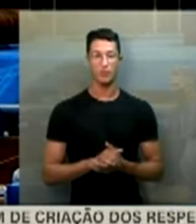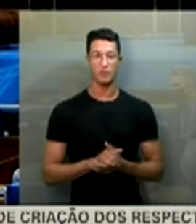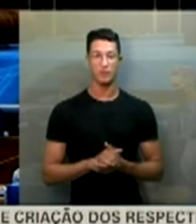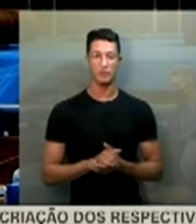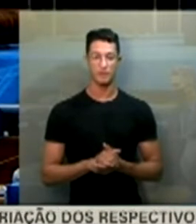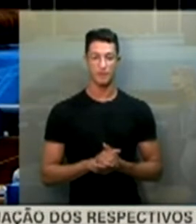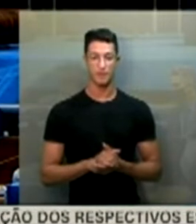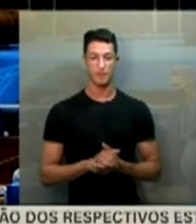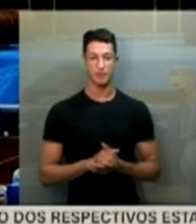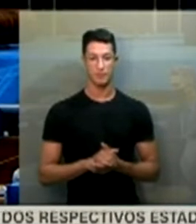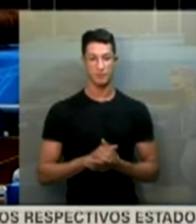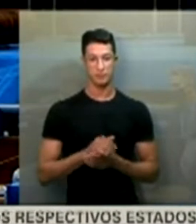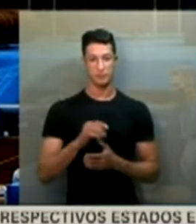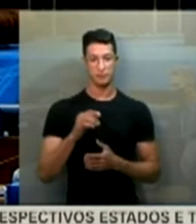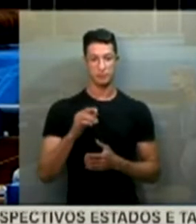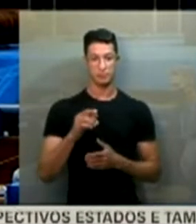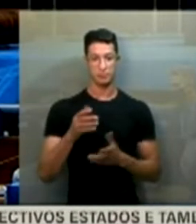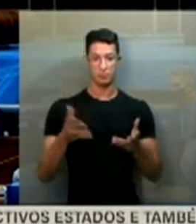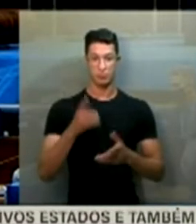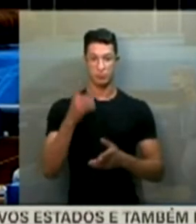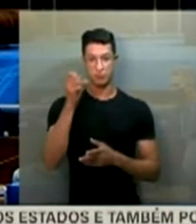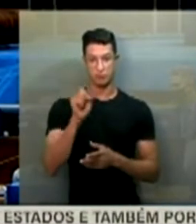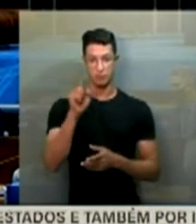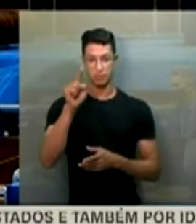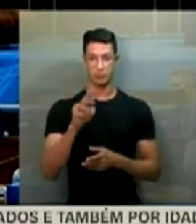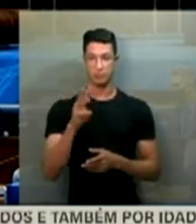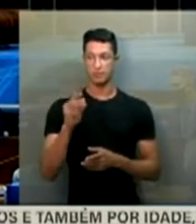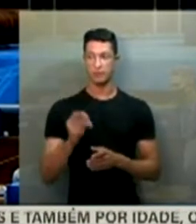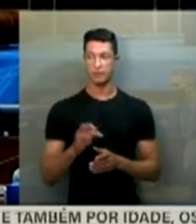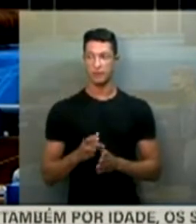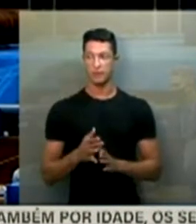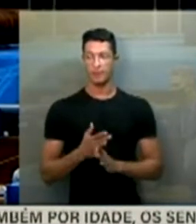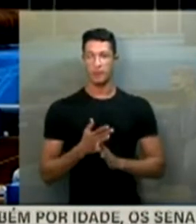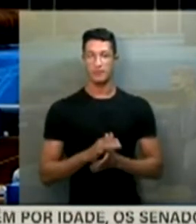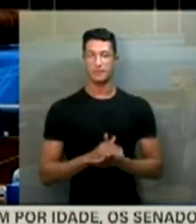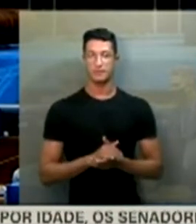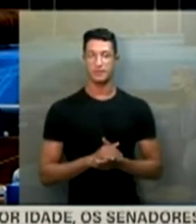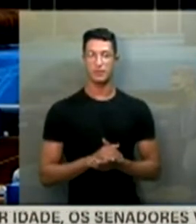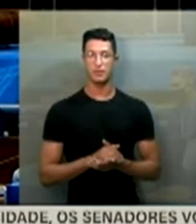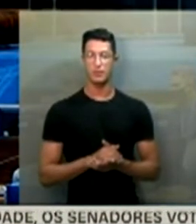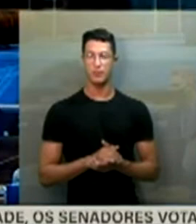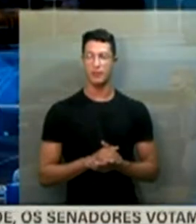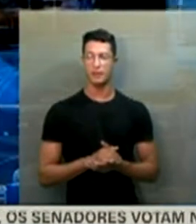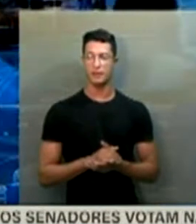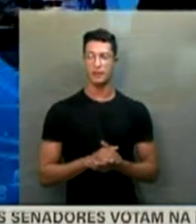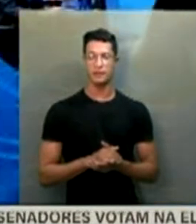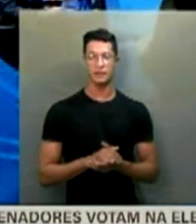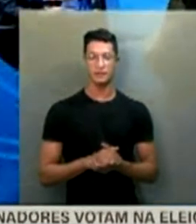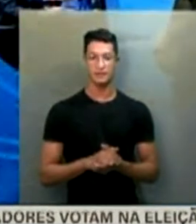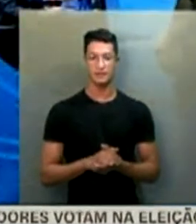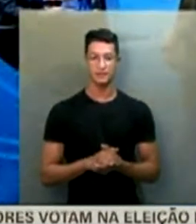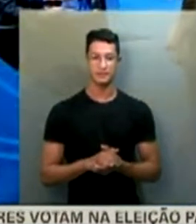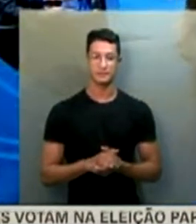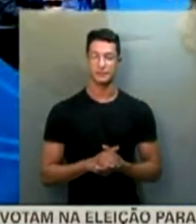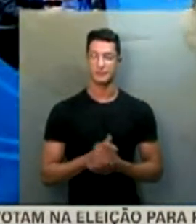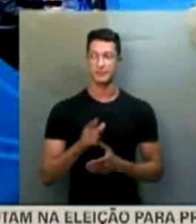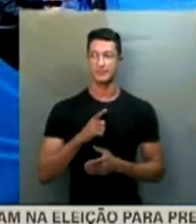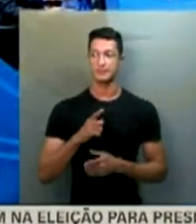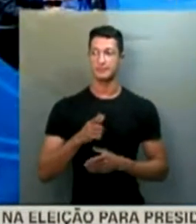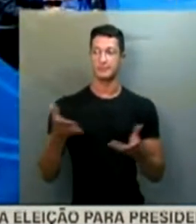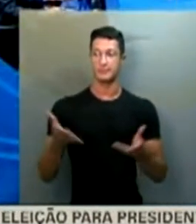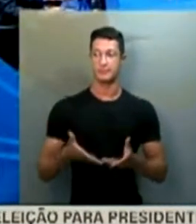18 horas e 38 minutos em Brasília. As urnas que estavam localizadas aí em quatro pontos de votação serão reunidas agora